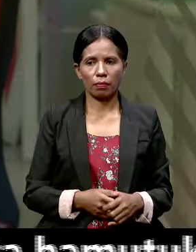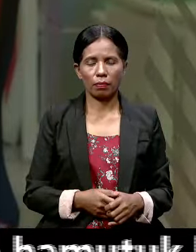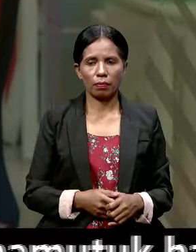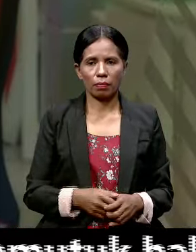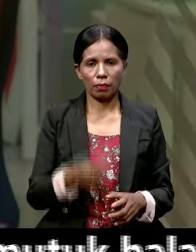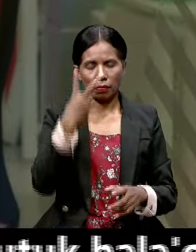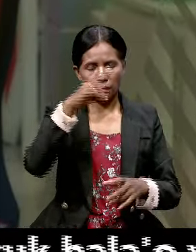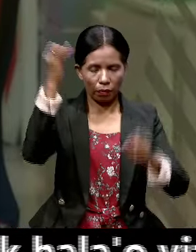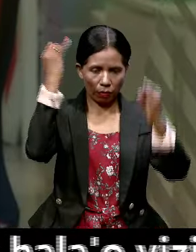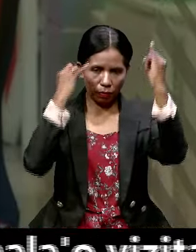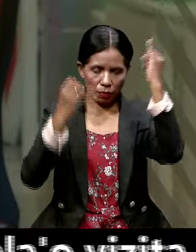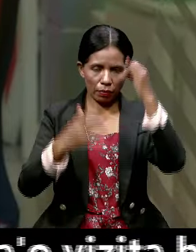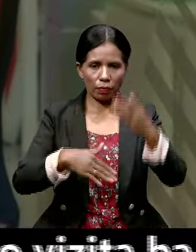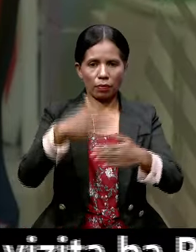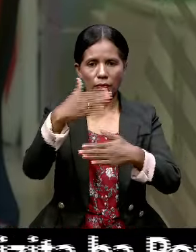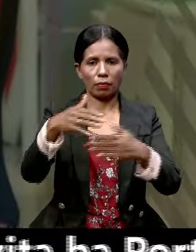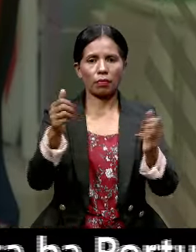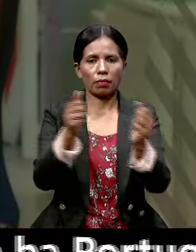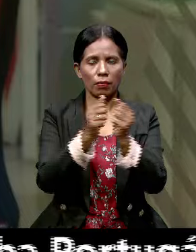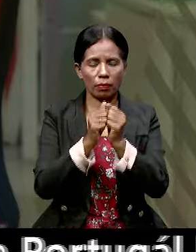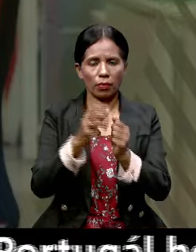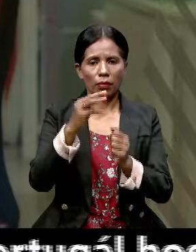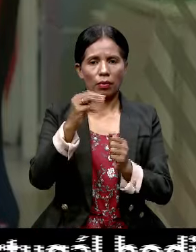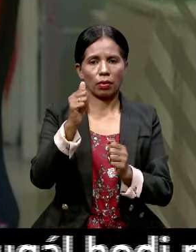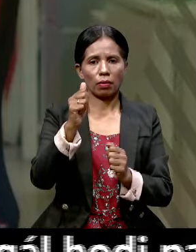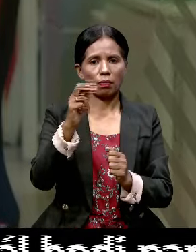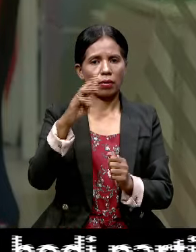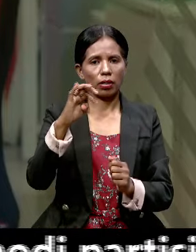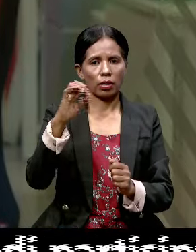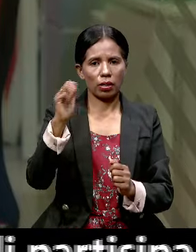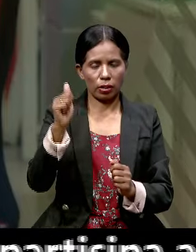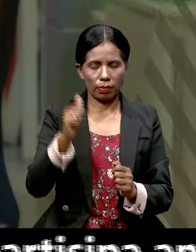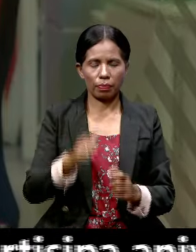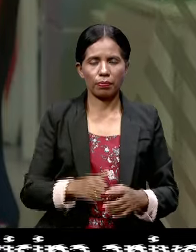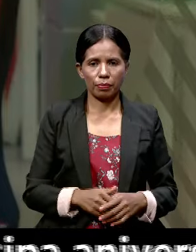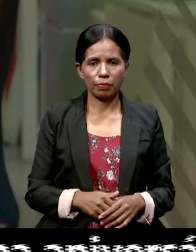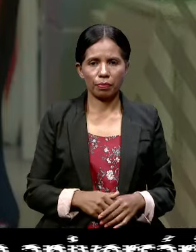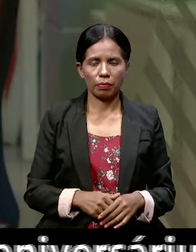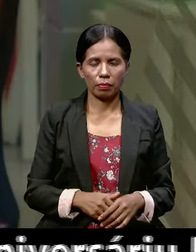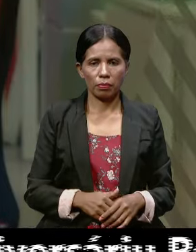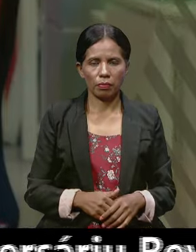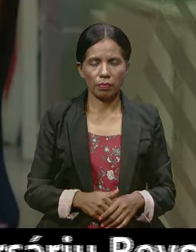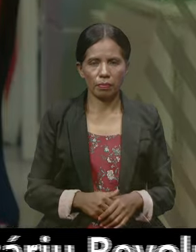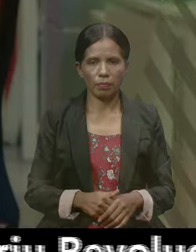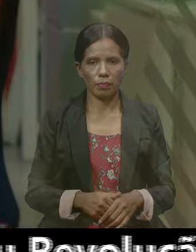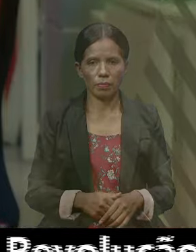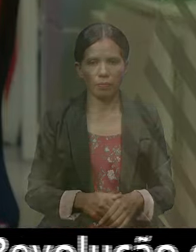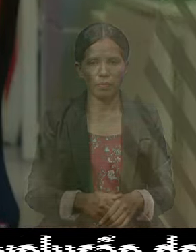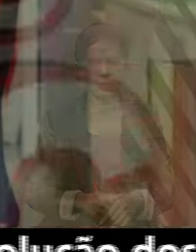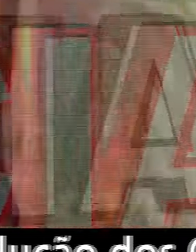Turma ita kompanyi infomersial balung espas komersial hamutuko Maria Sampaio.